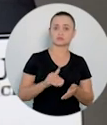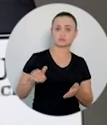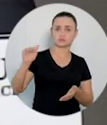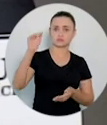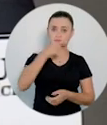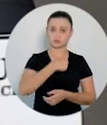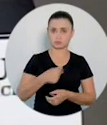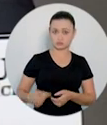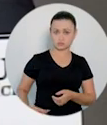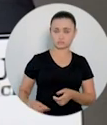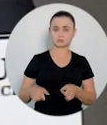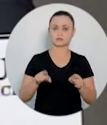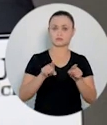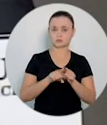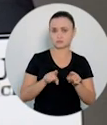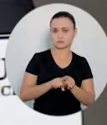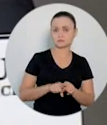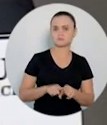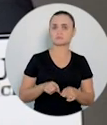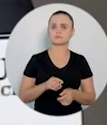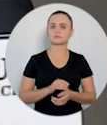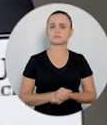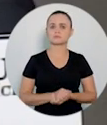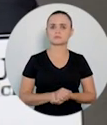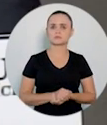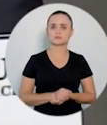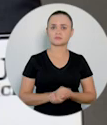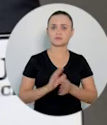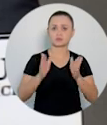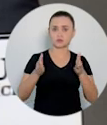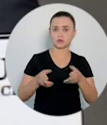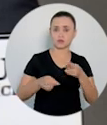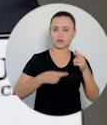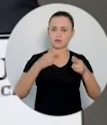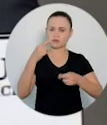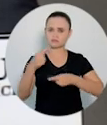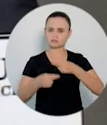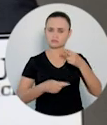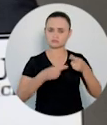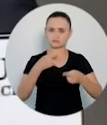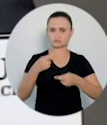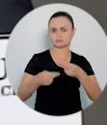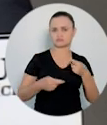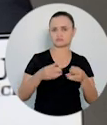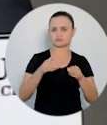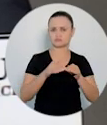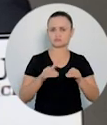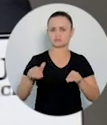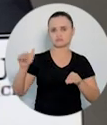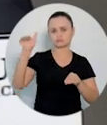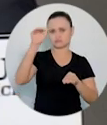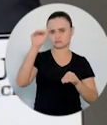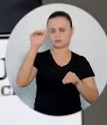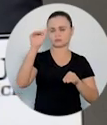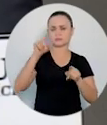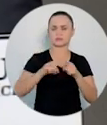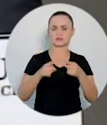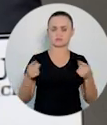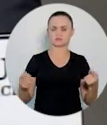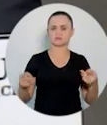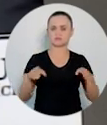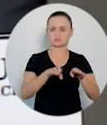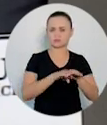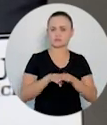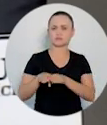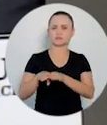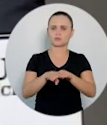nos remeter à noção de autoridade que nós tínhamos na nossa origem, que é a autoridade disciplinar, uma vez que a nossa relação de autoridade